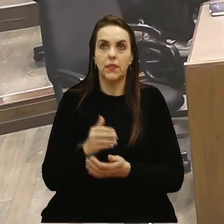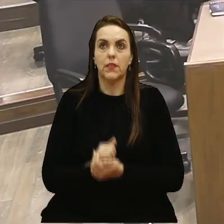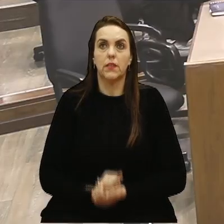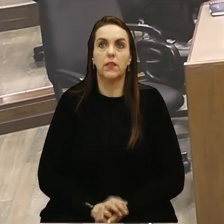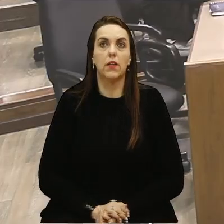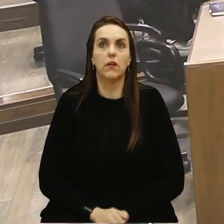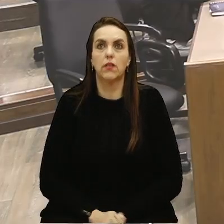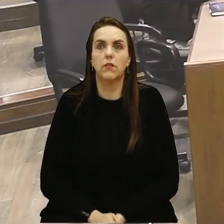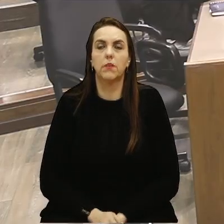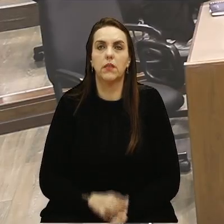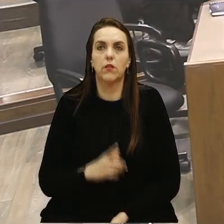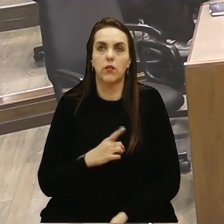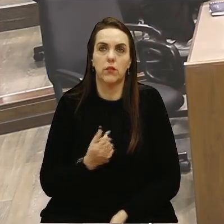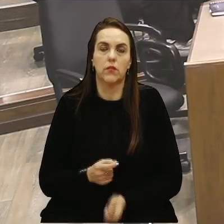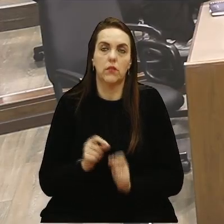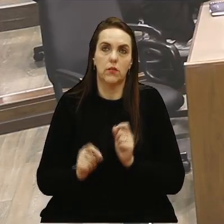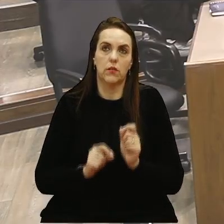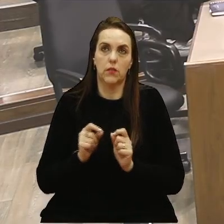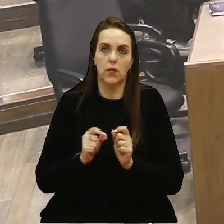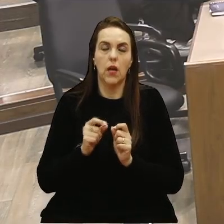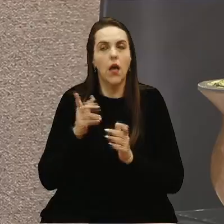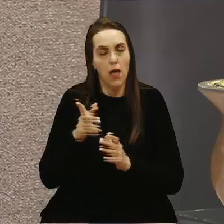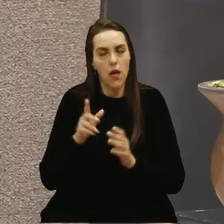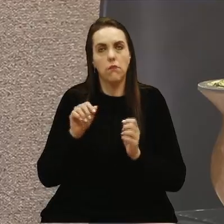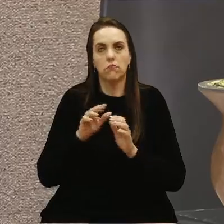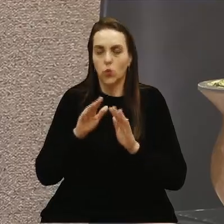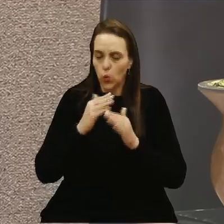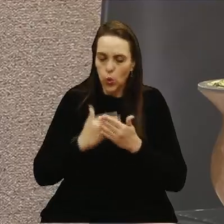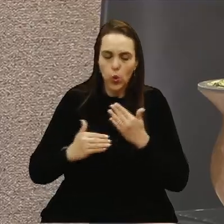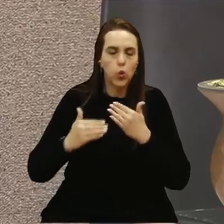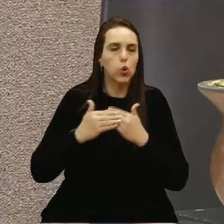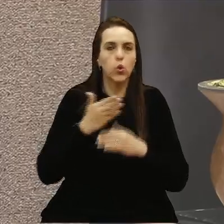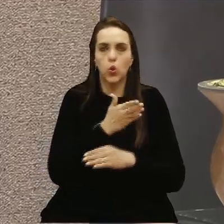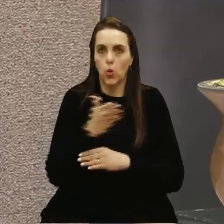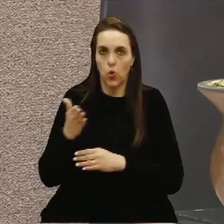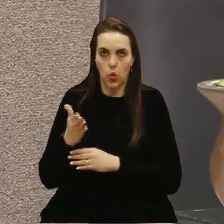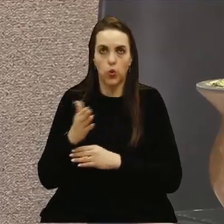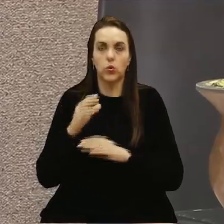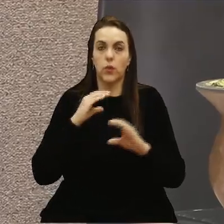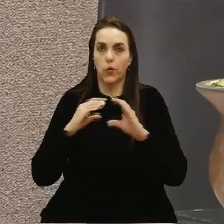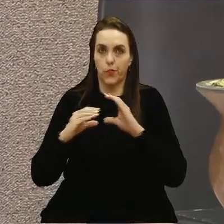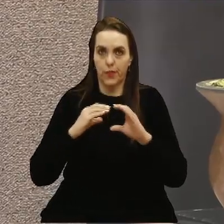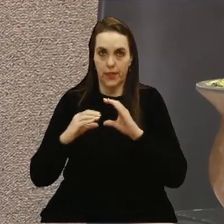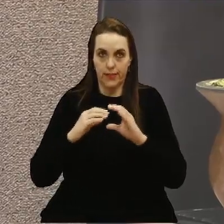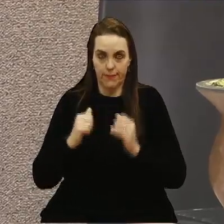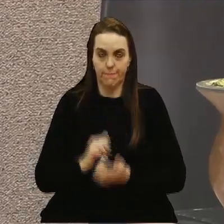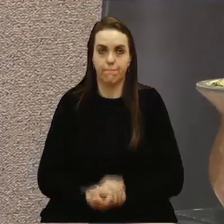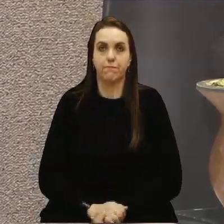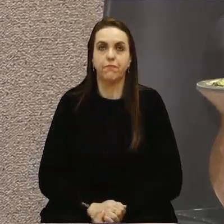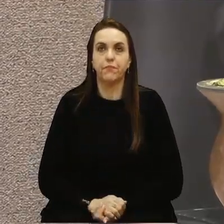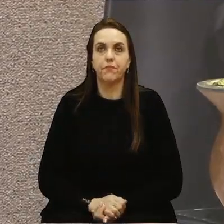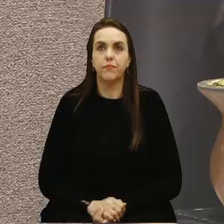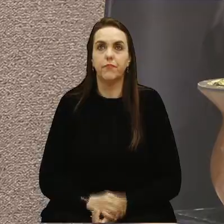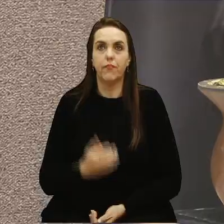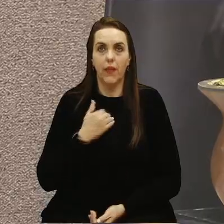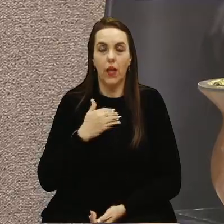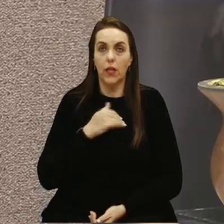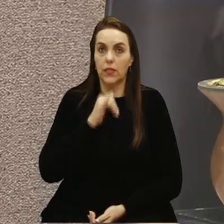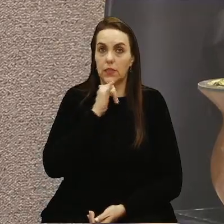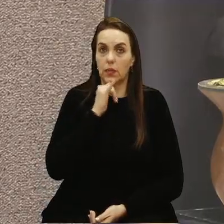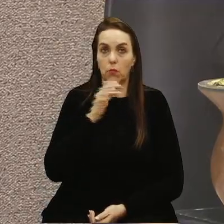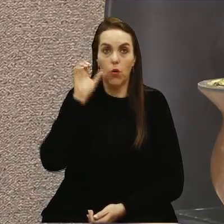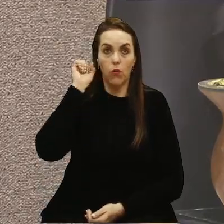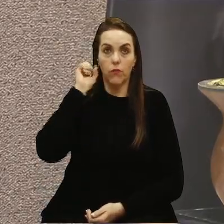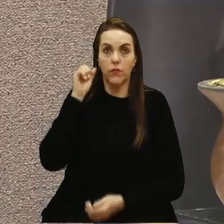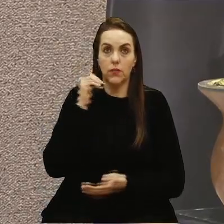preocupação de todos, e unânime a questão da comunicação. Eu, por exemplo, ouvi do